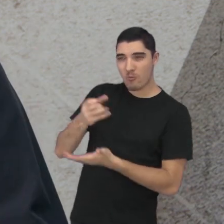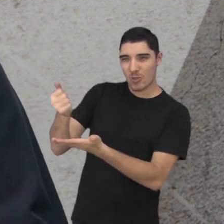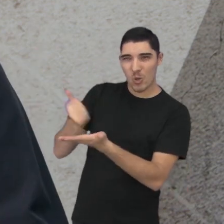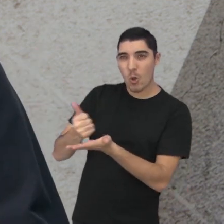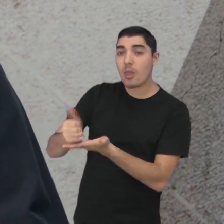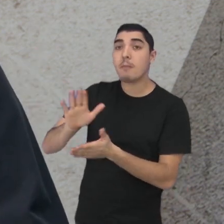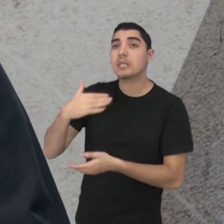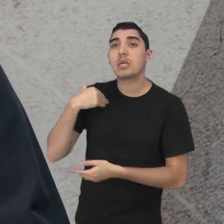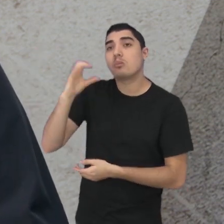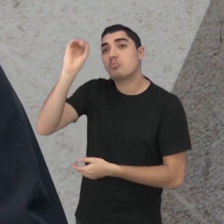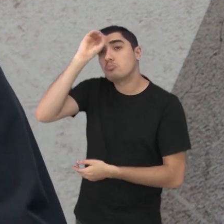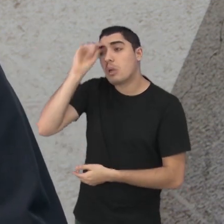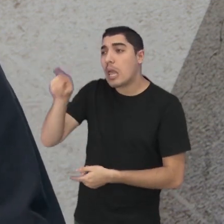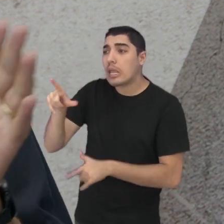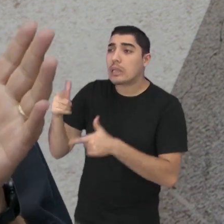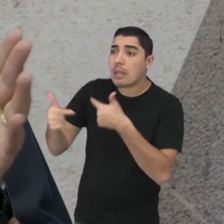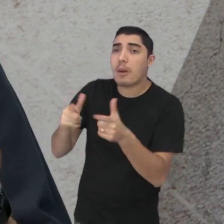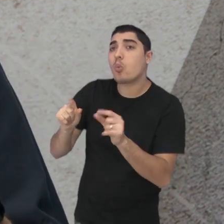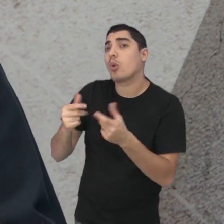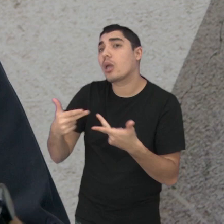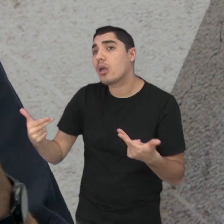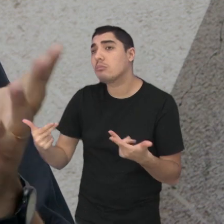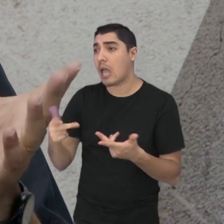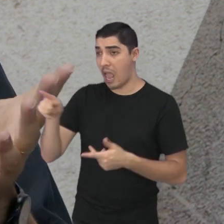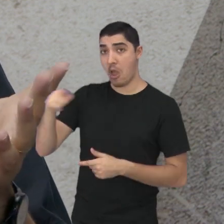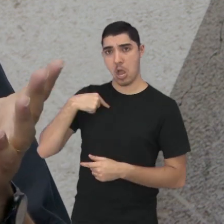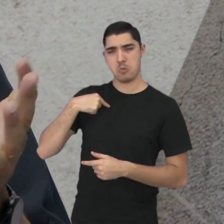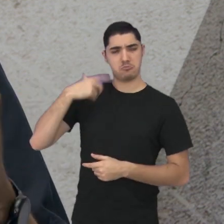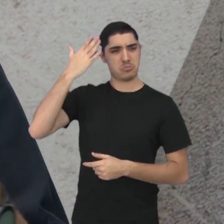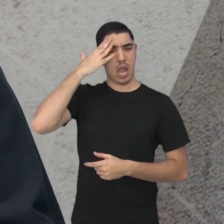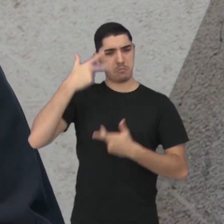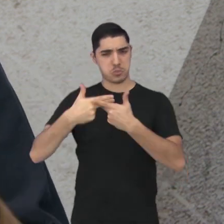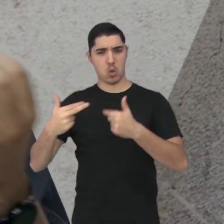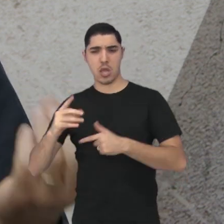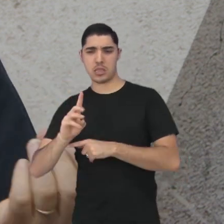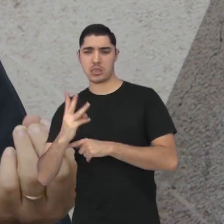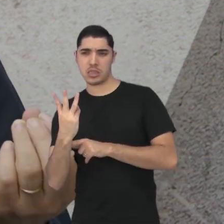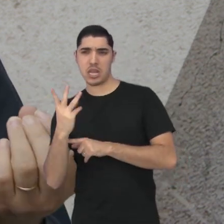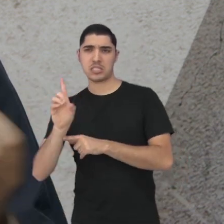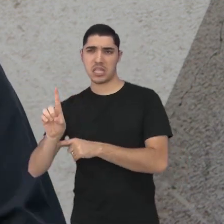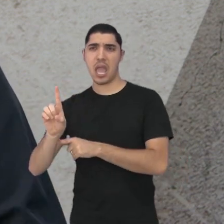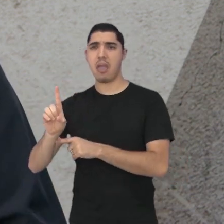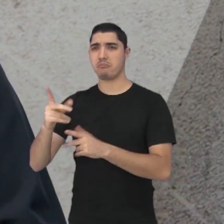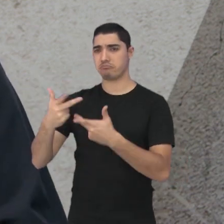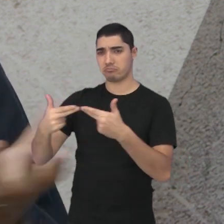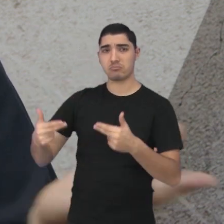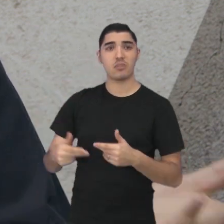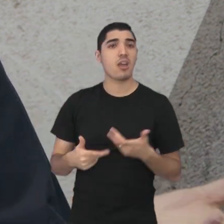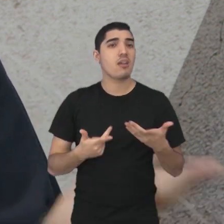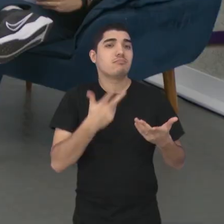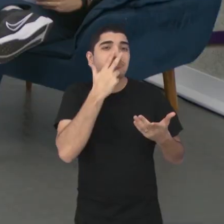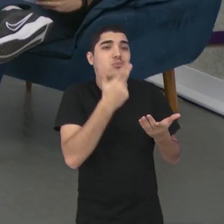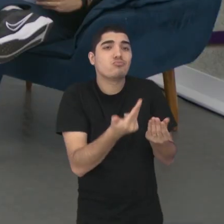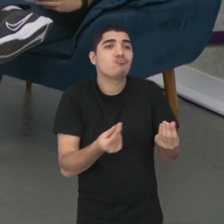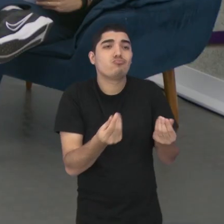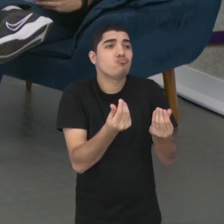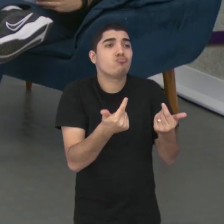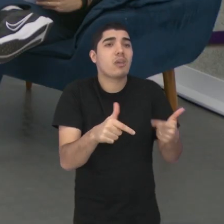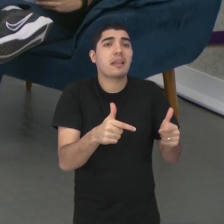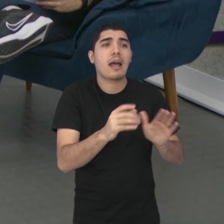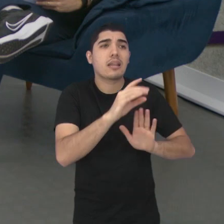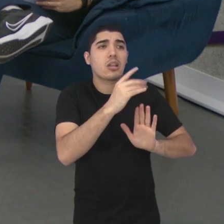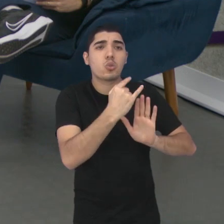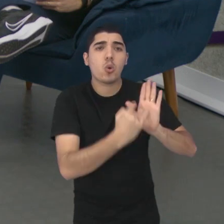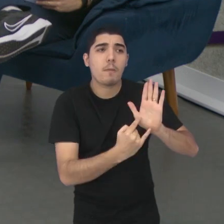que o profissional faz? Se ele tem realmente, ele está falando que ele é um artista 3D, mas se ele não tem nada para mostrar, né? Não tem